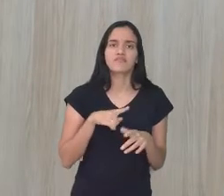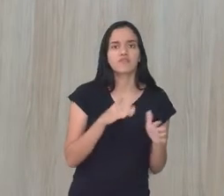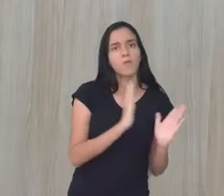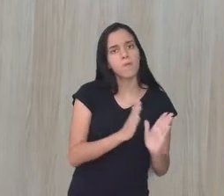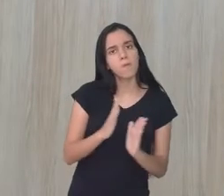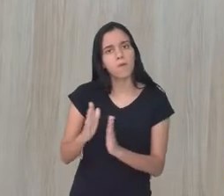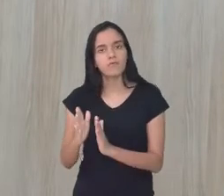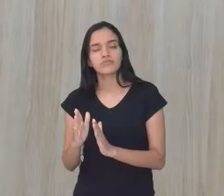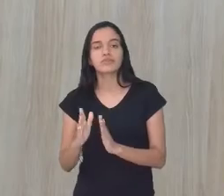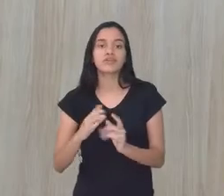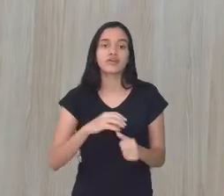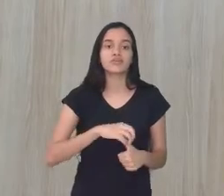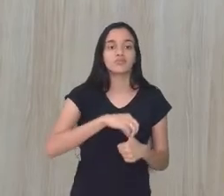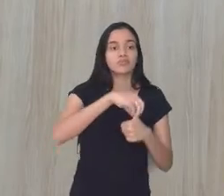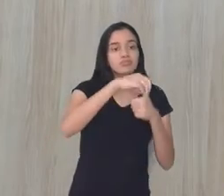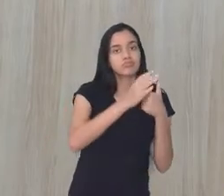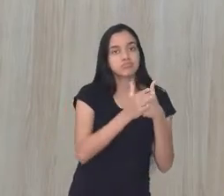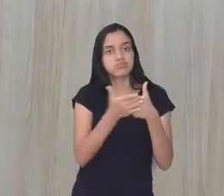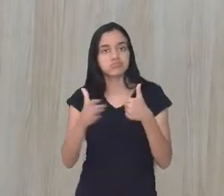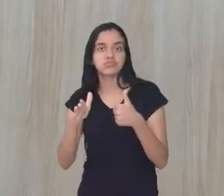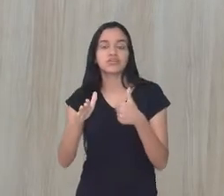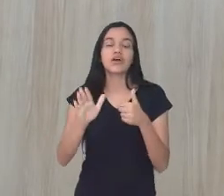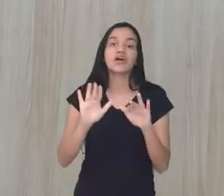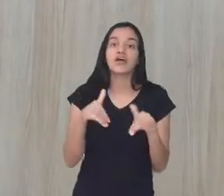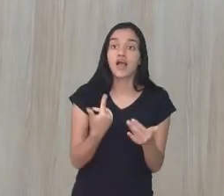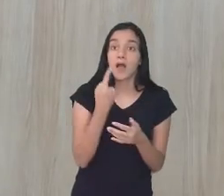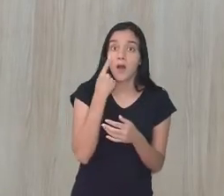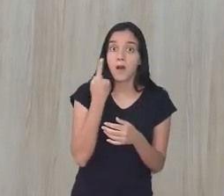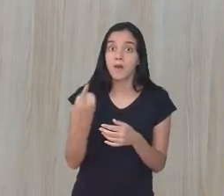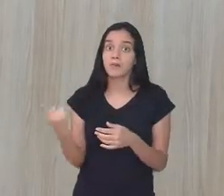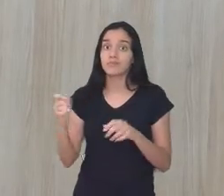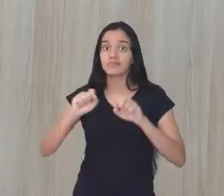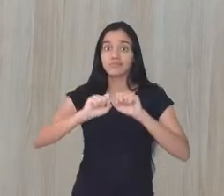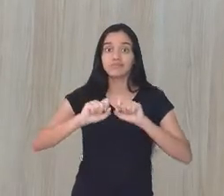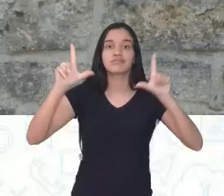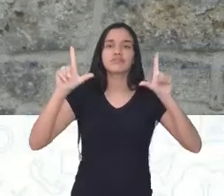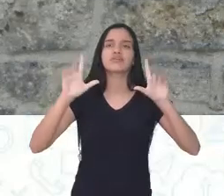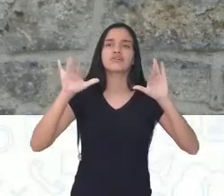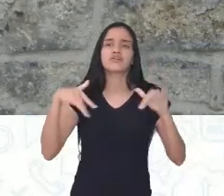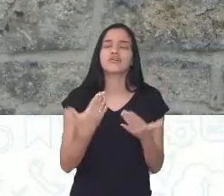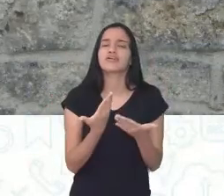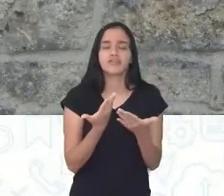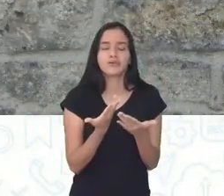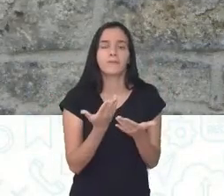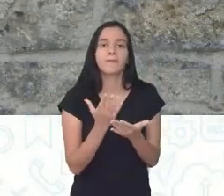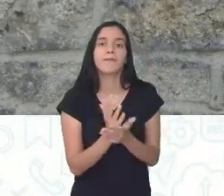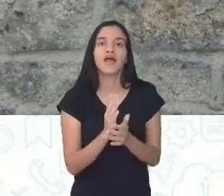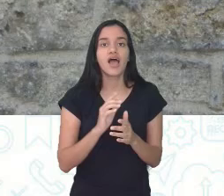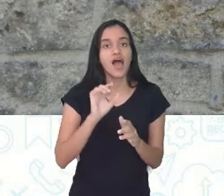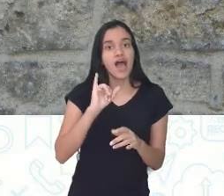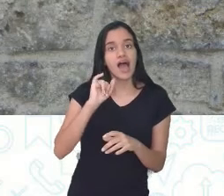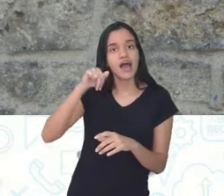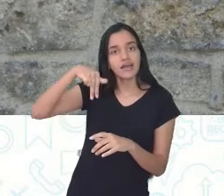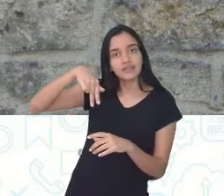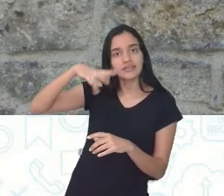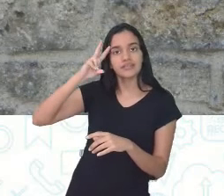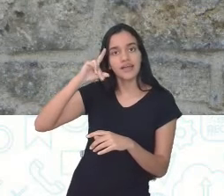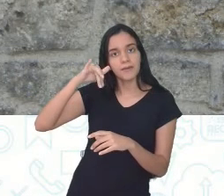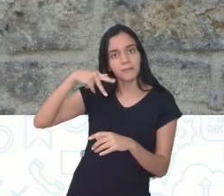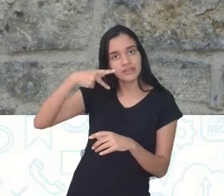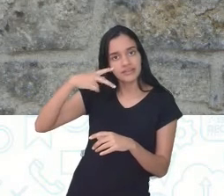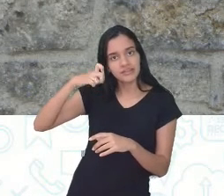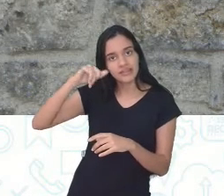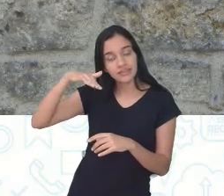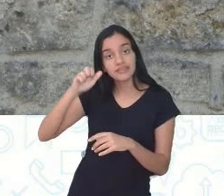processo aí do primeiro reinado. Olha só em tela cheia. A consolidação da independência, né? Os